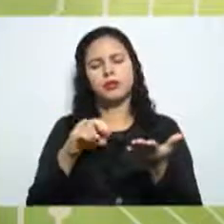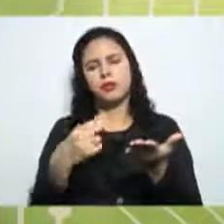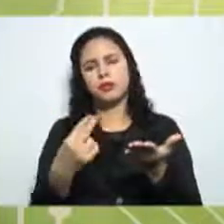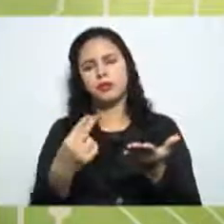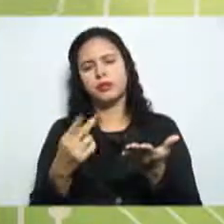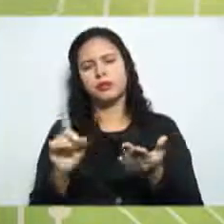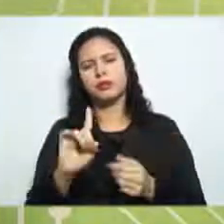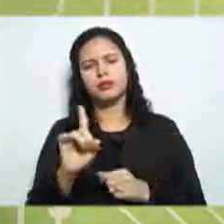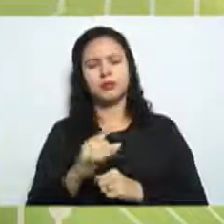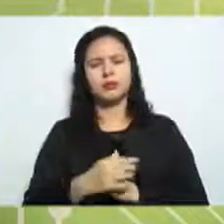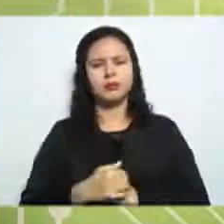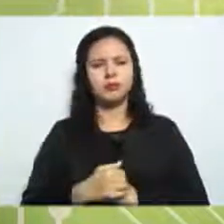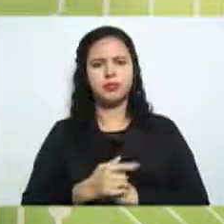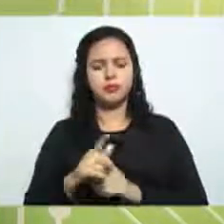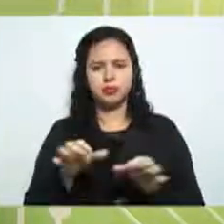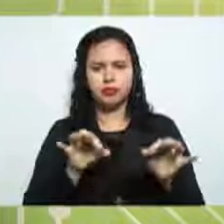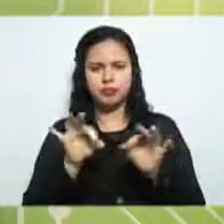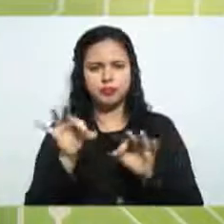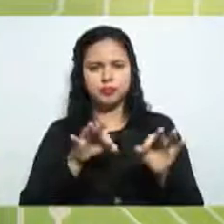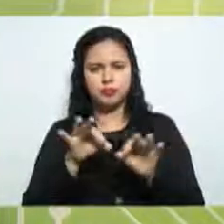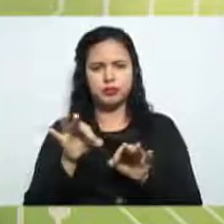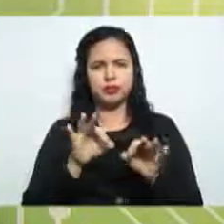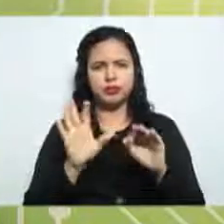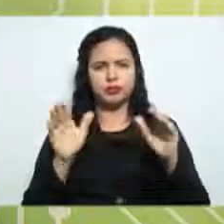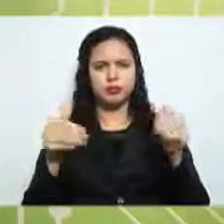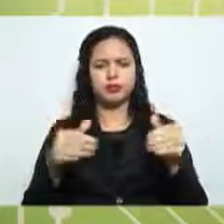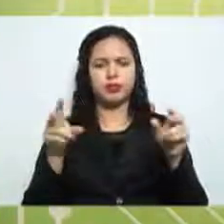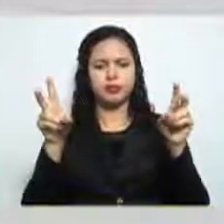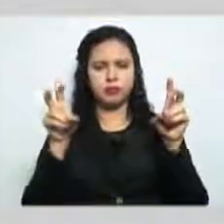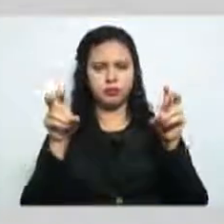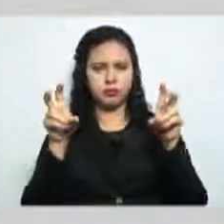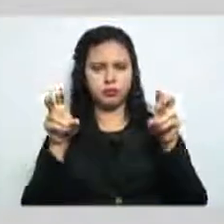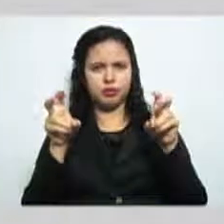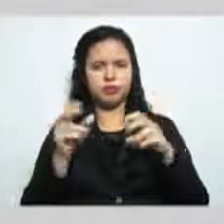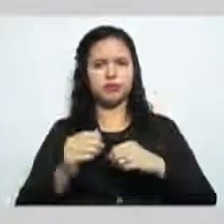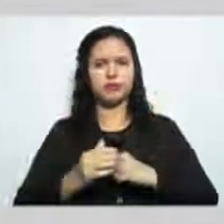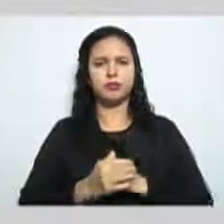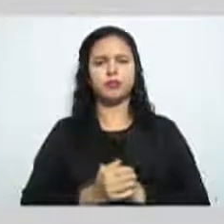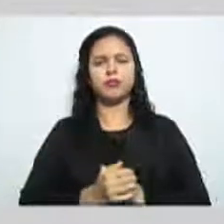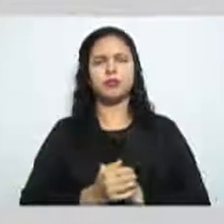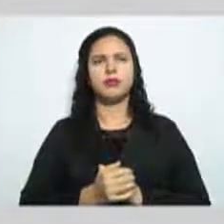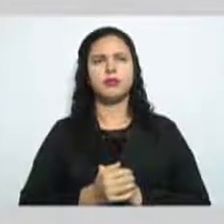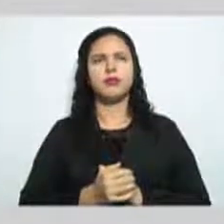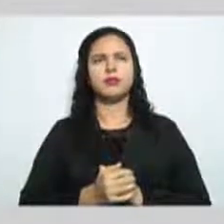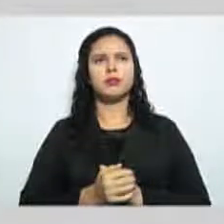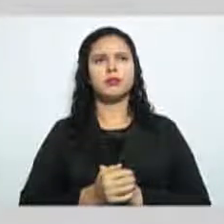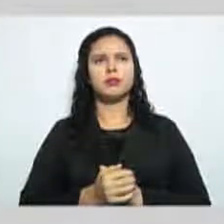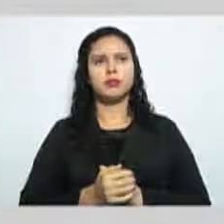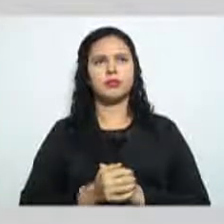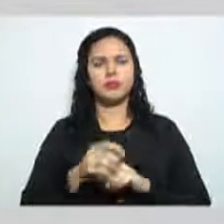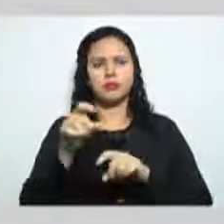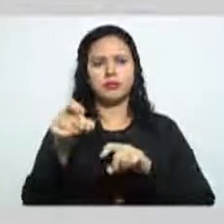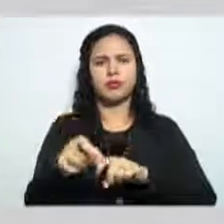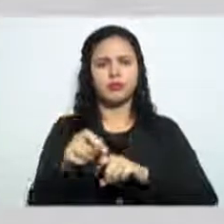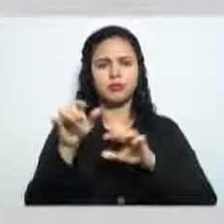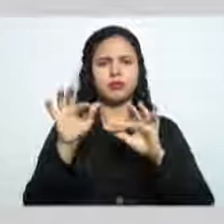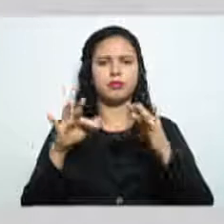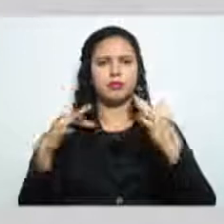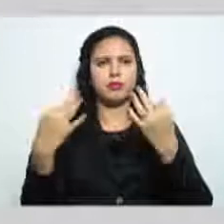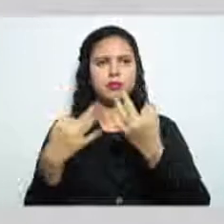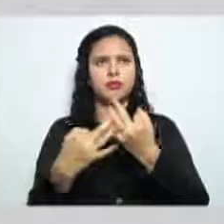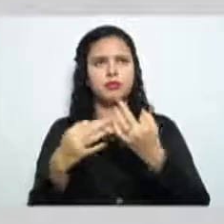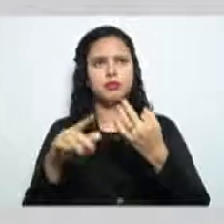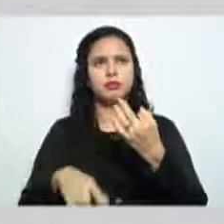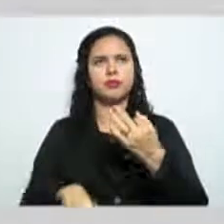são políticas também coordenadas para esse tema, no caso de desmatamento. Quando a gente fala da agricultura familiar, a gente tem o PRONAF.